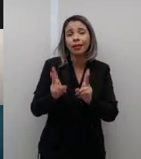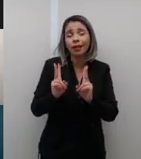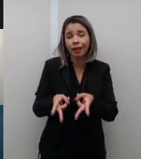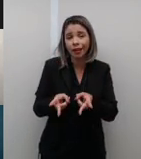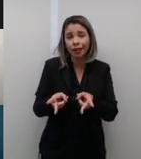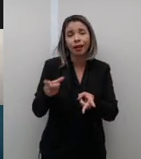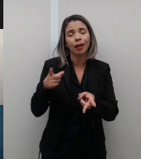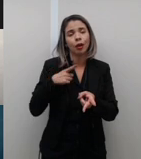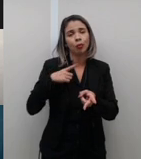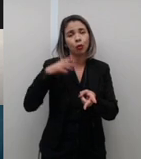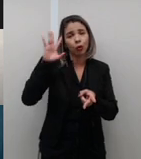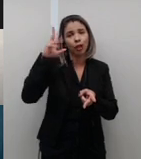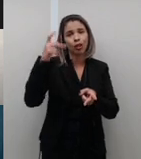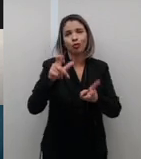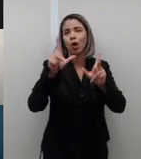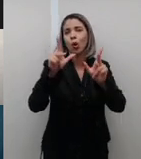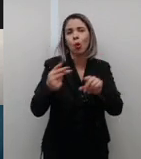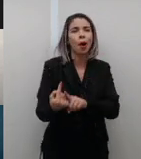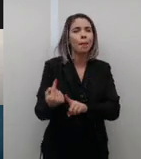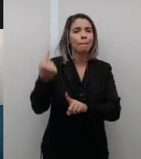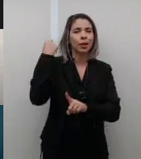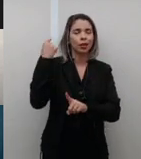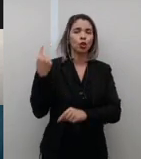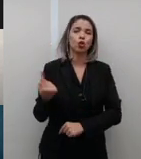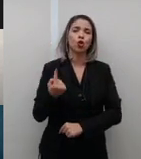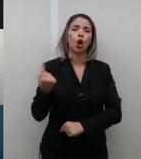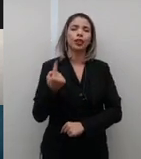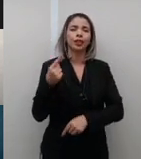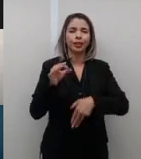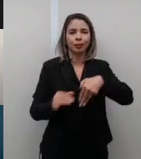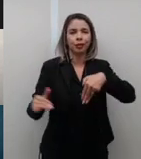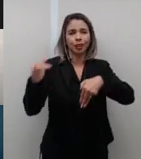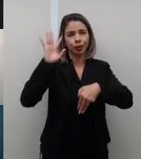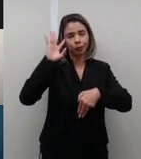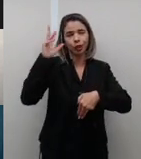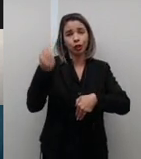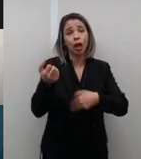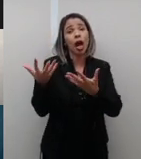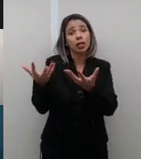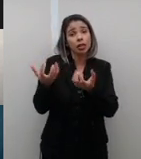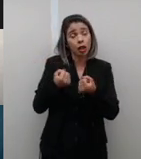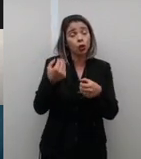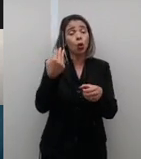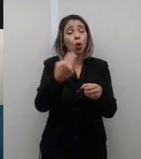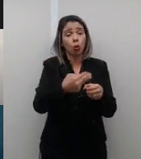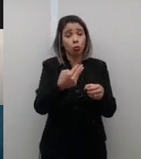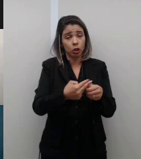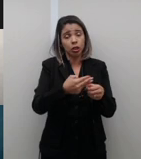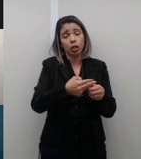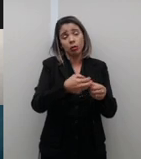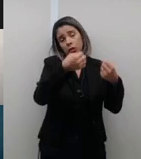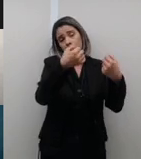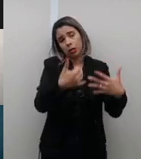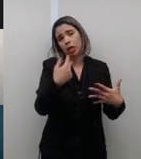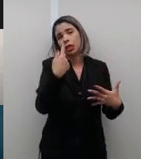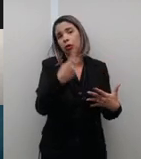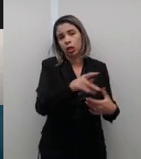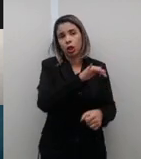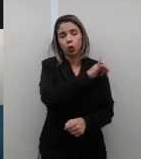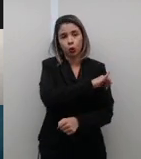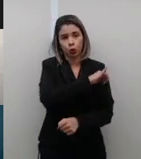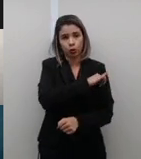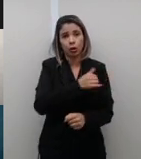monocrática que acolheu o recurso especial do município do Rio de Janeiro, a partir da premissa de